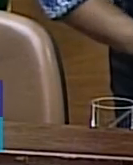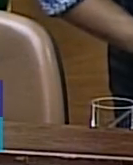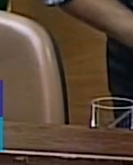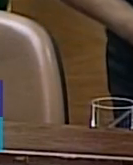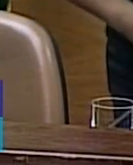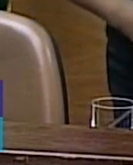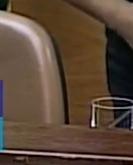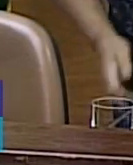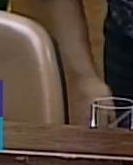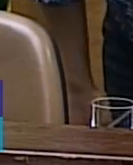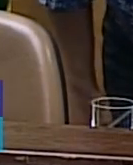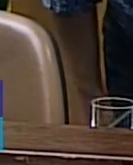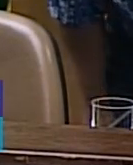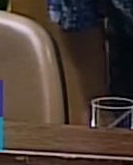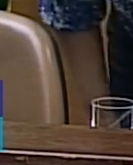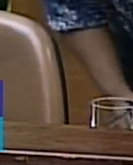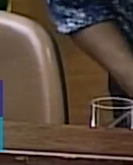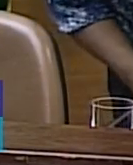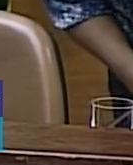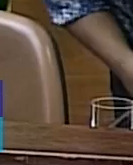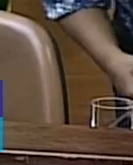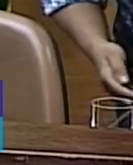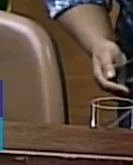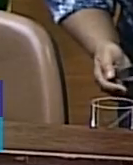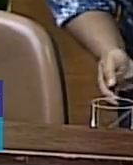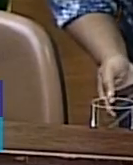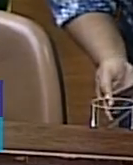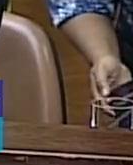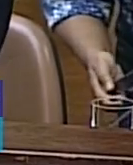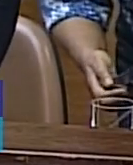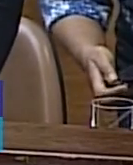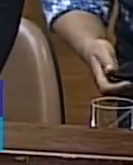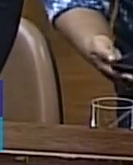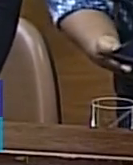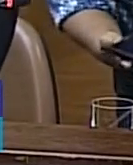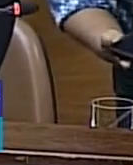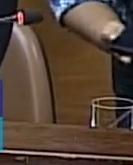organizado Então isso é algo que a gente também vai ter que discutir